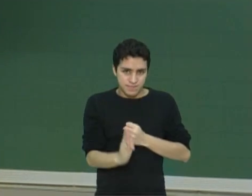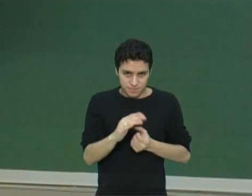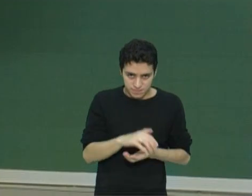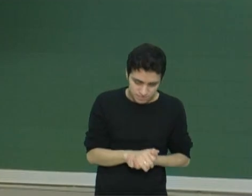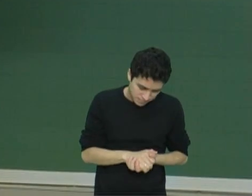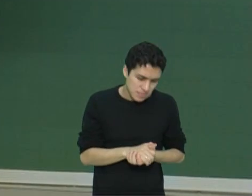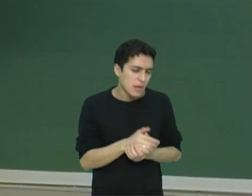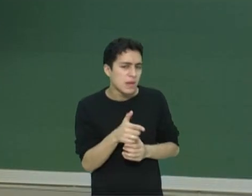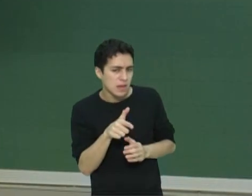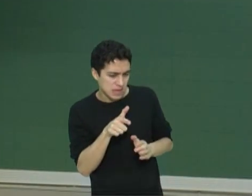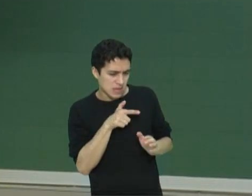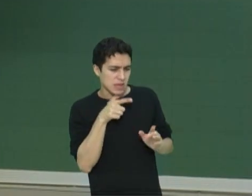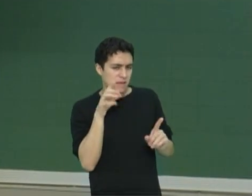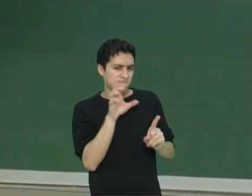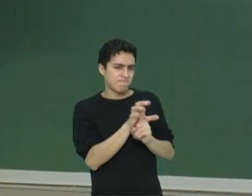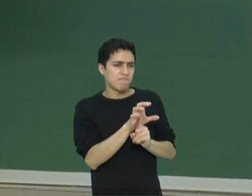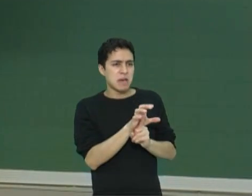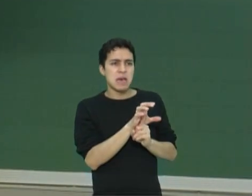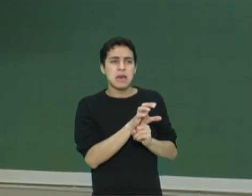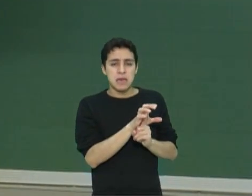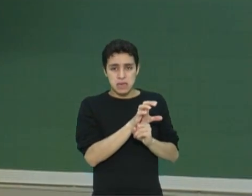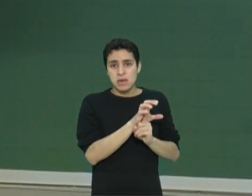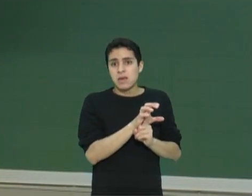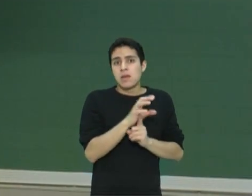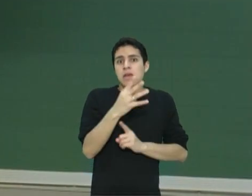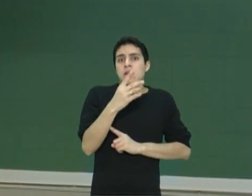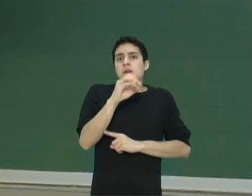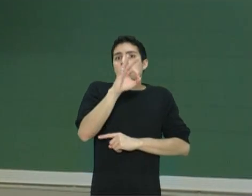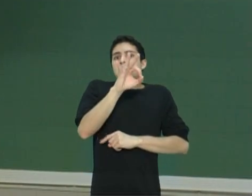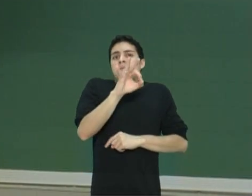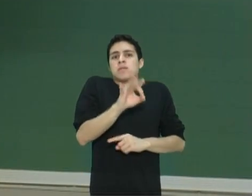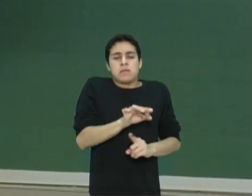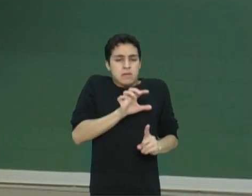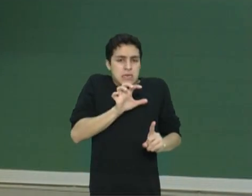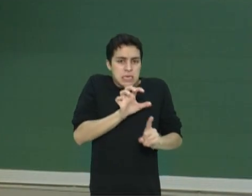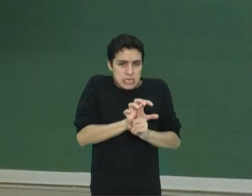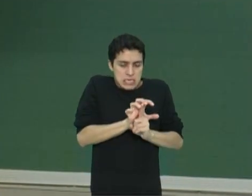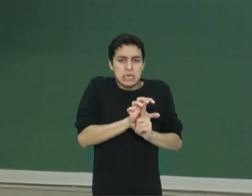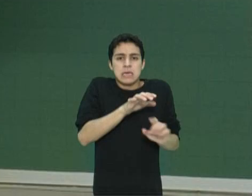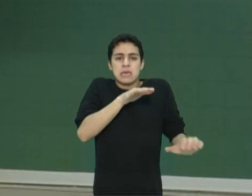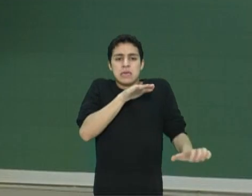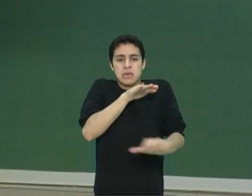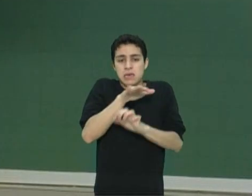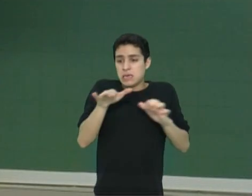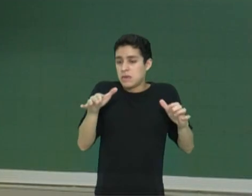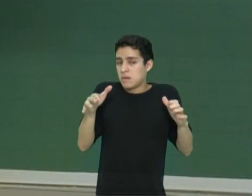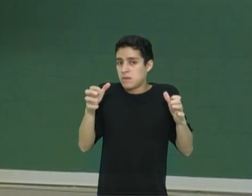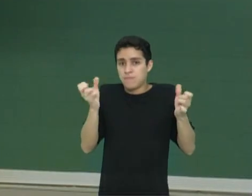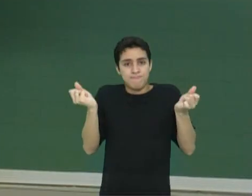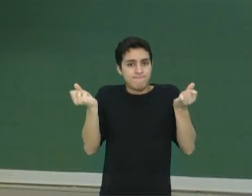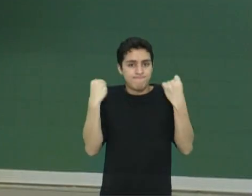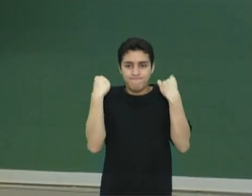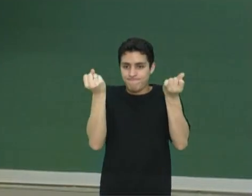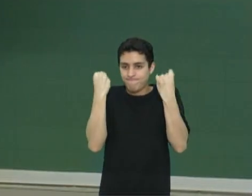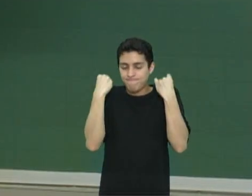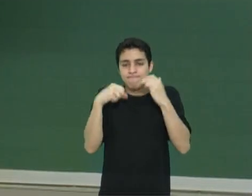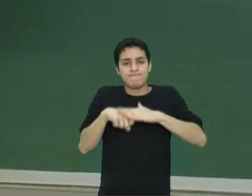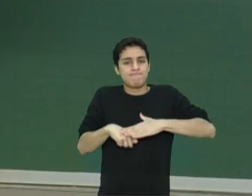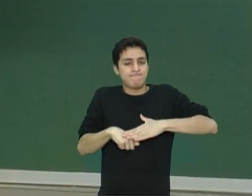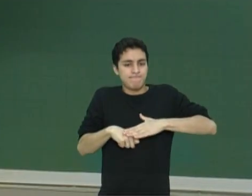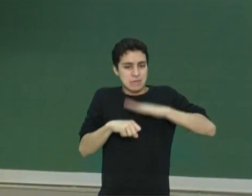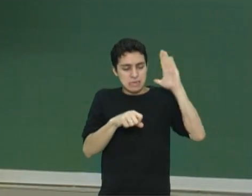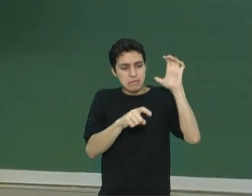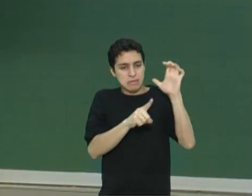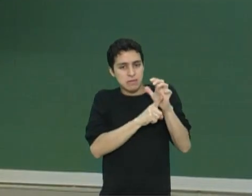impactos negativos mais significativos a Quina quarenta por cento das empresas alegaram impactos mais